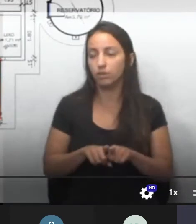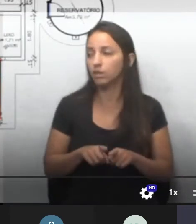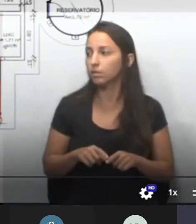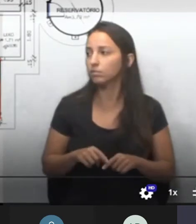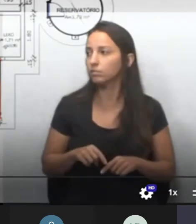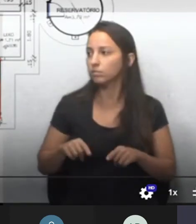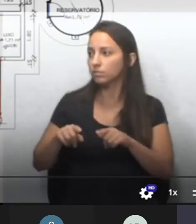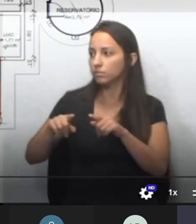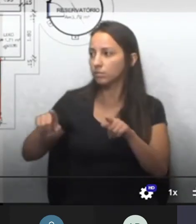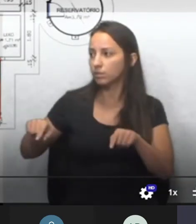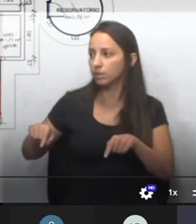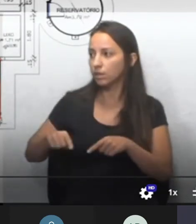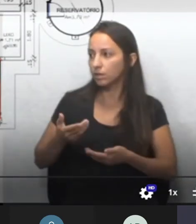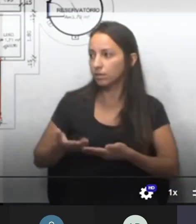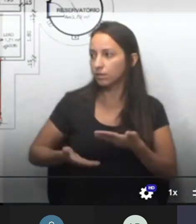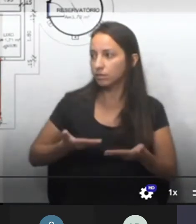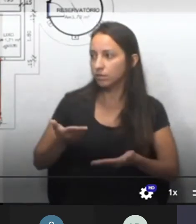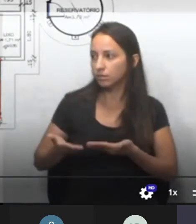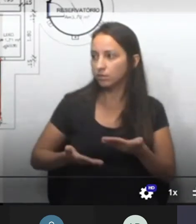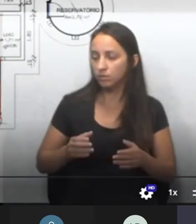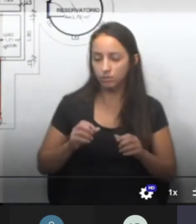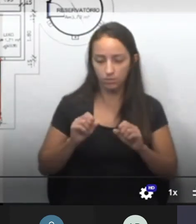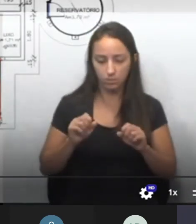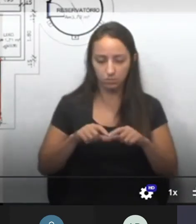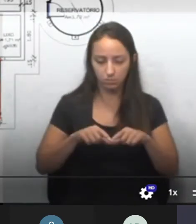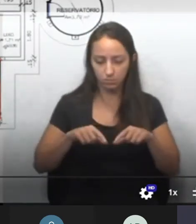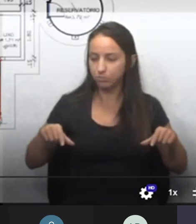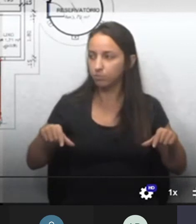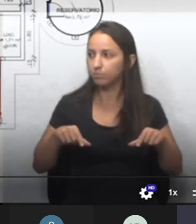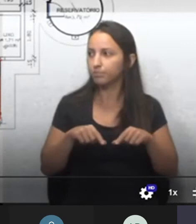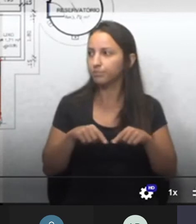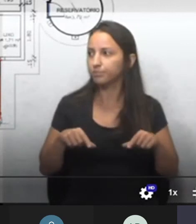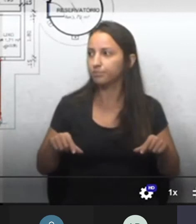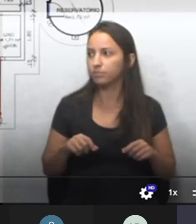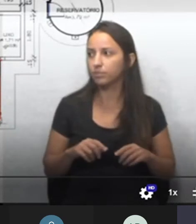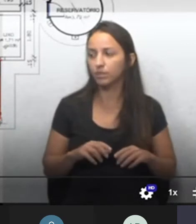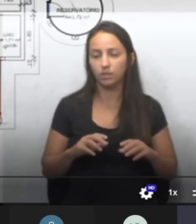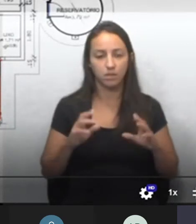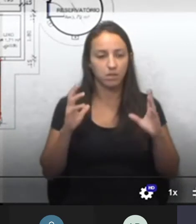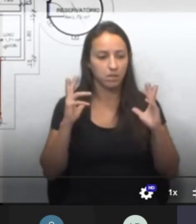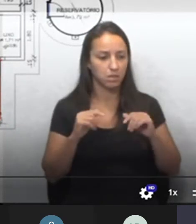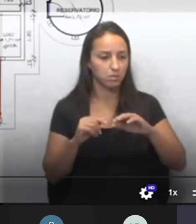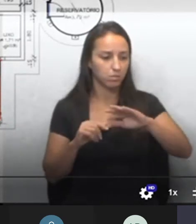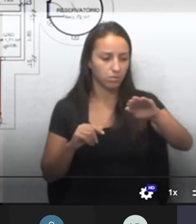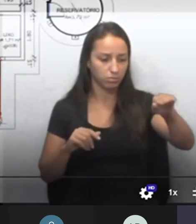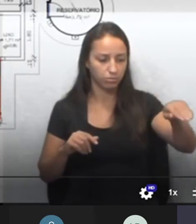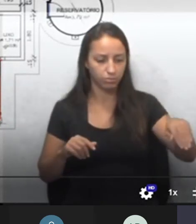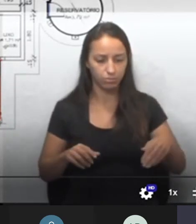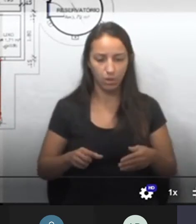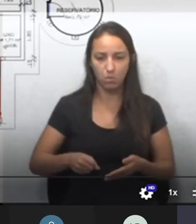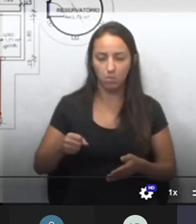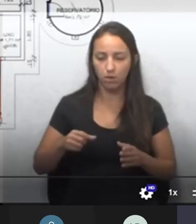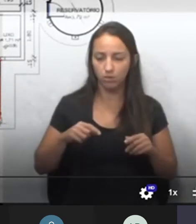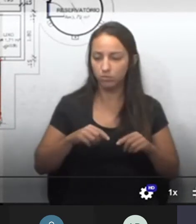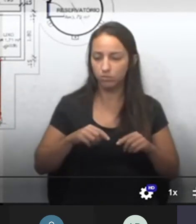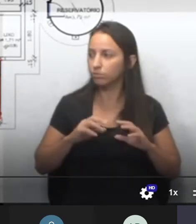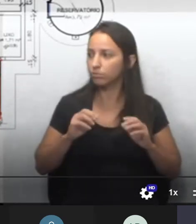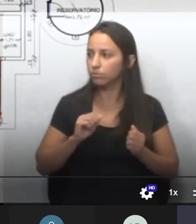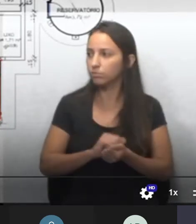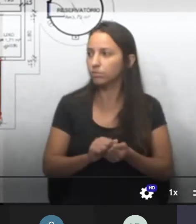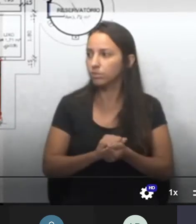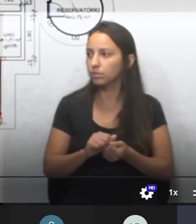de serviço pode ser nesse corredor, que é onde tem o tanque, então a pessoa limpou aqui, já chega com o balde, já limpa